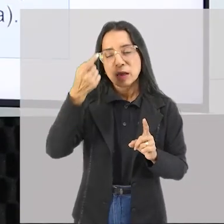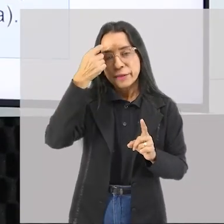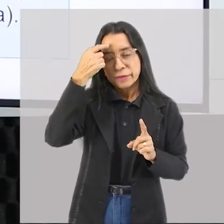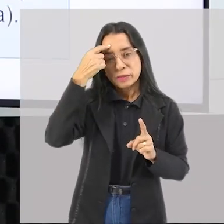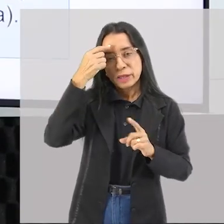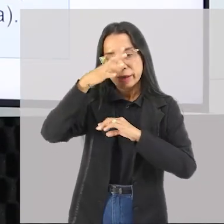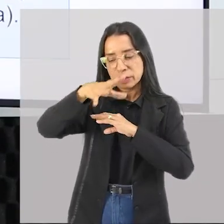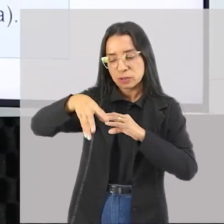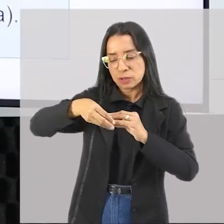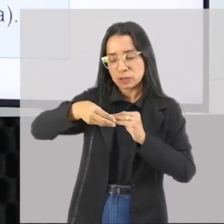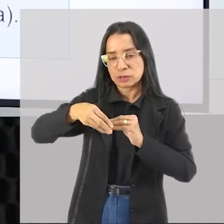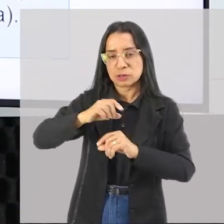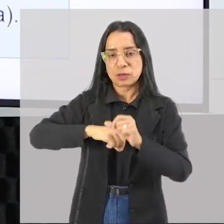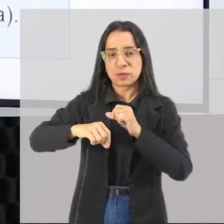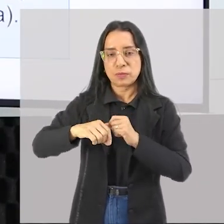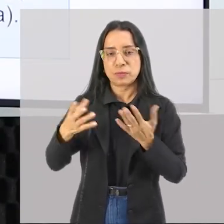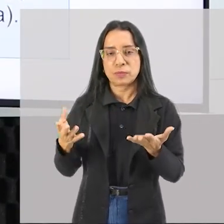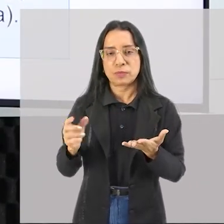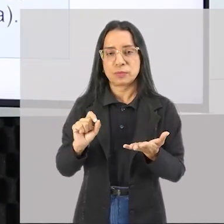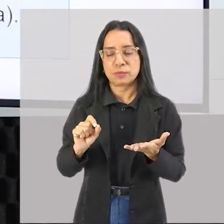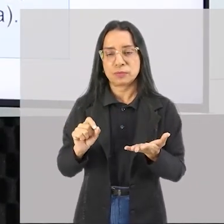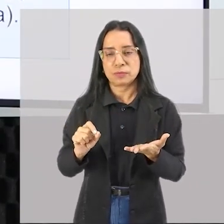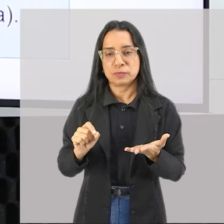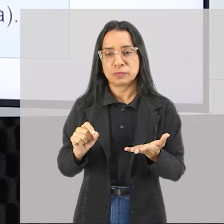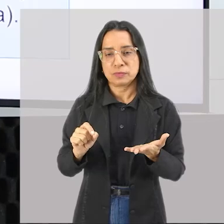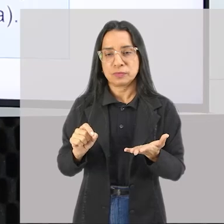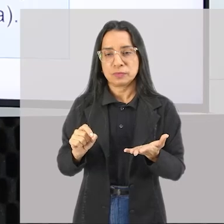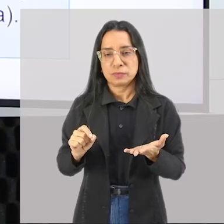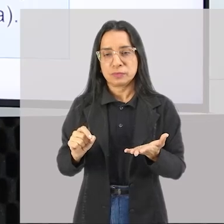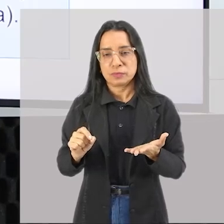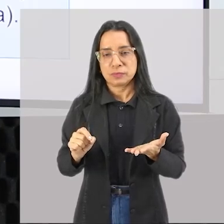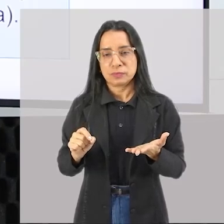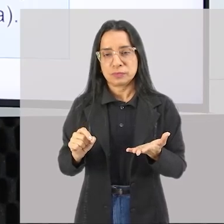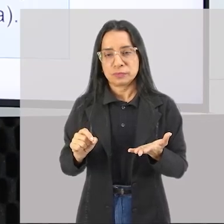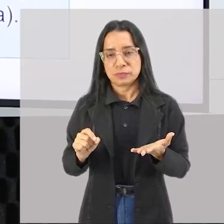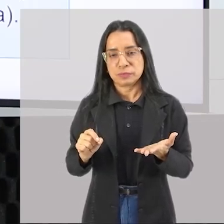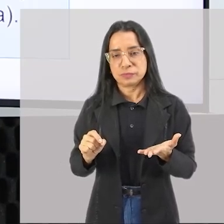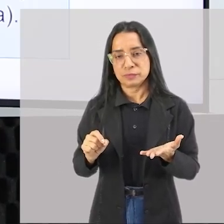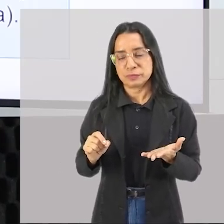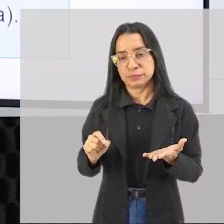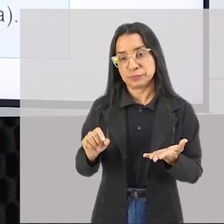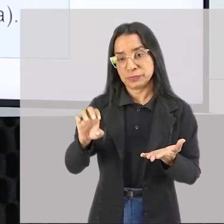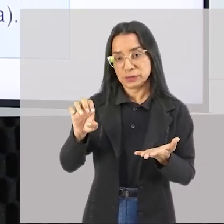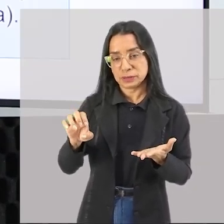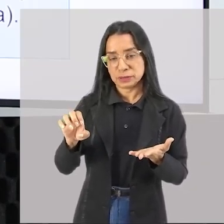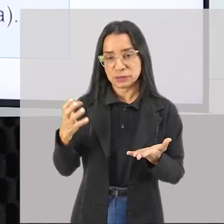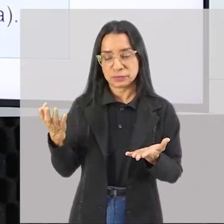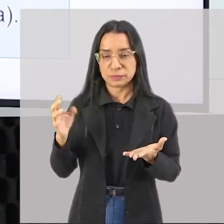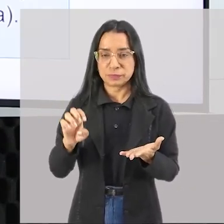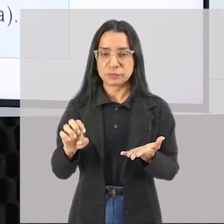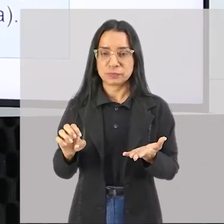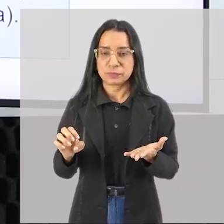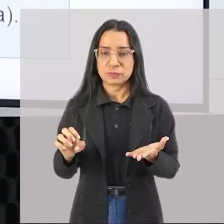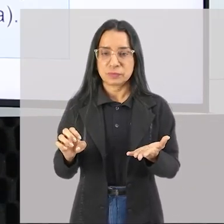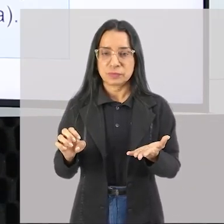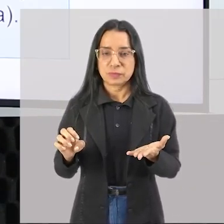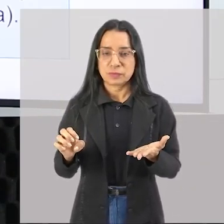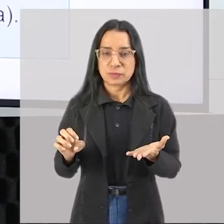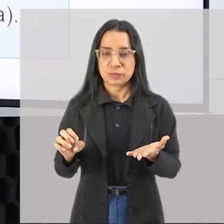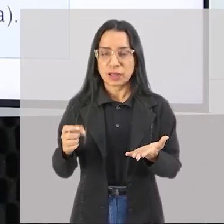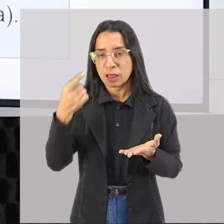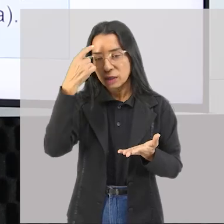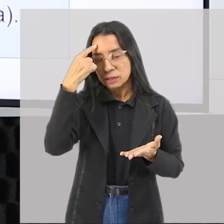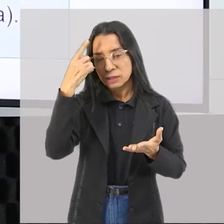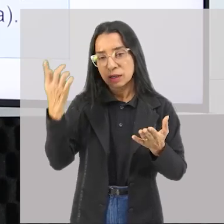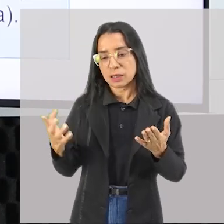é a conjunção aditiva mais utilizada na língua portuguesa ou na língua inglesa? And, que significa e, que é para dar